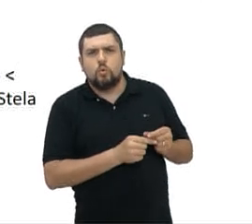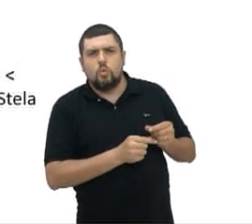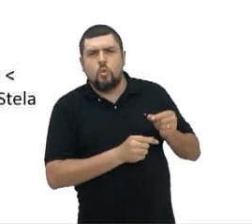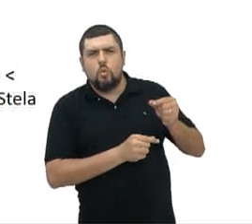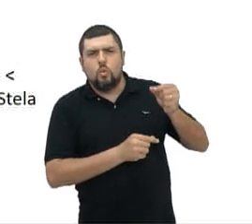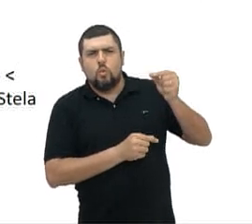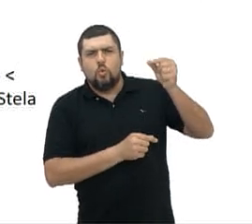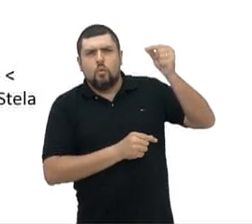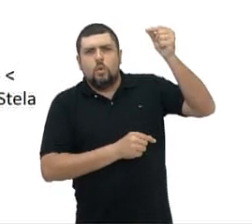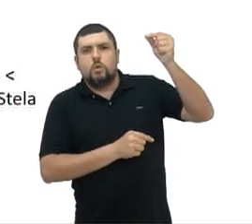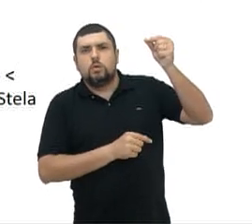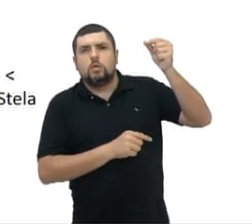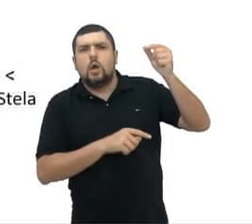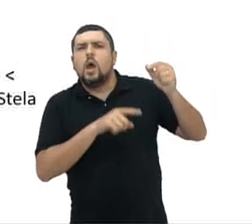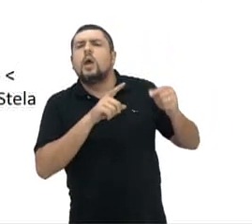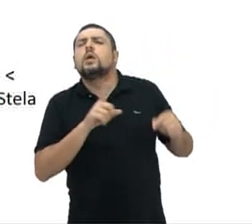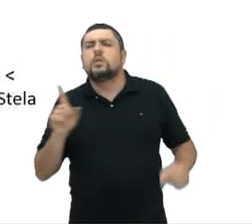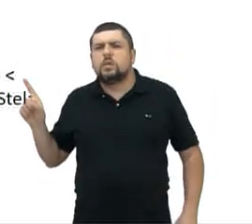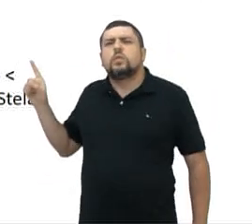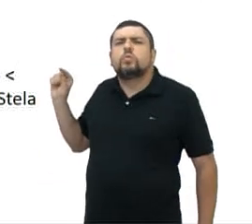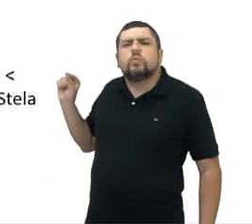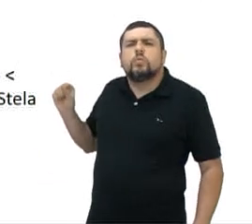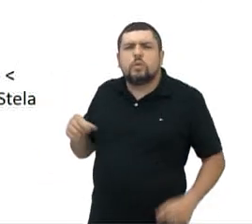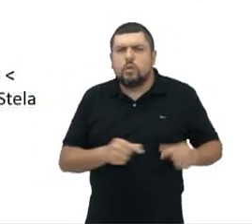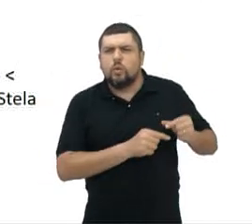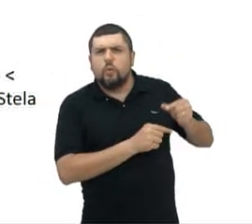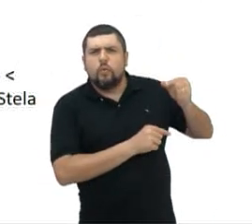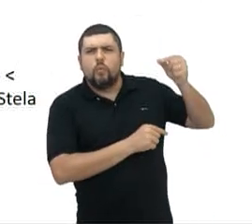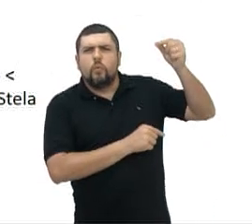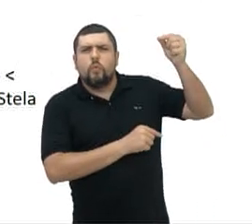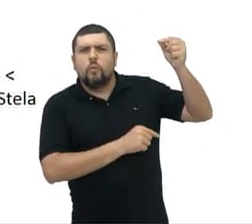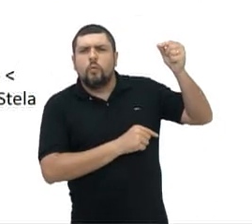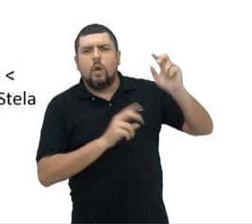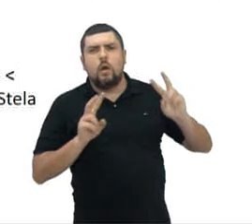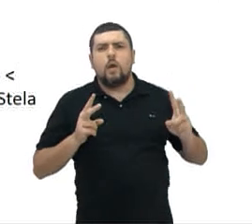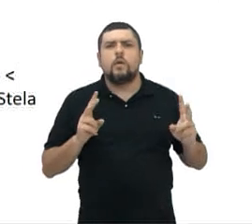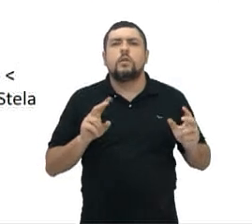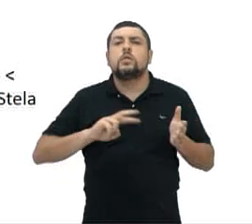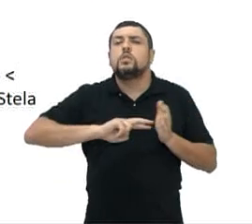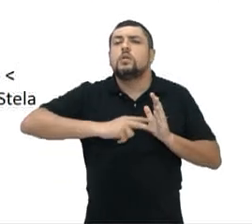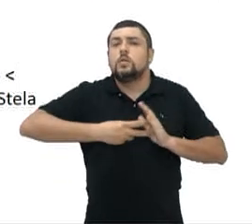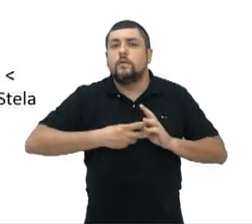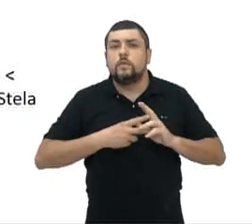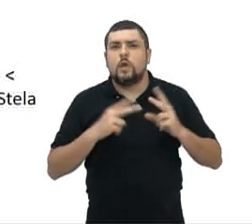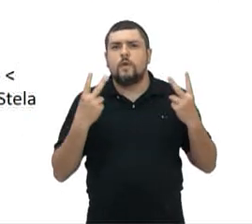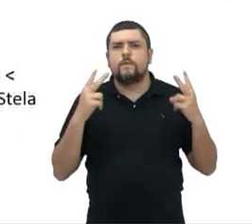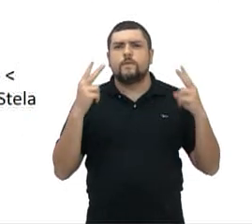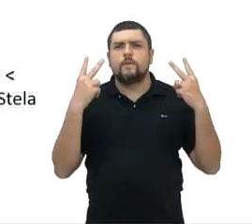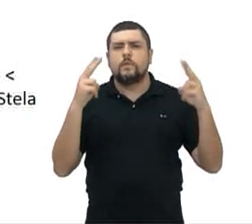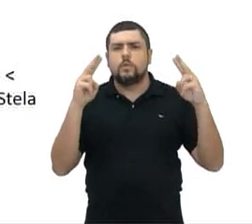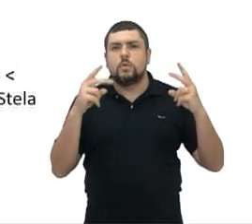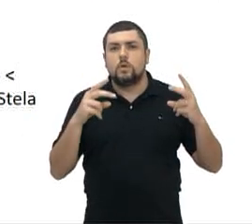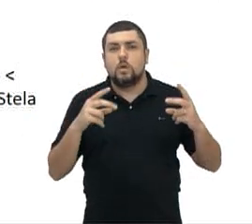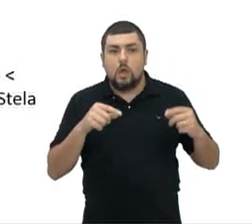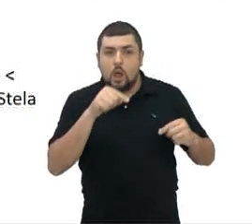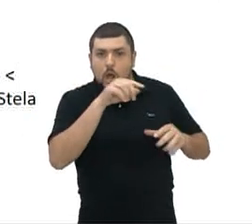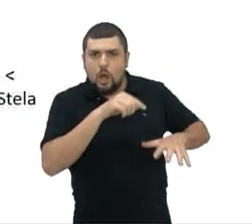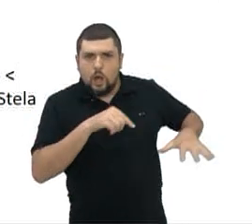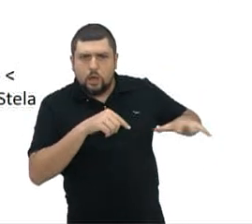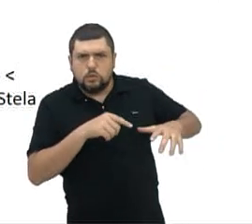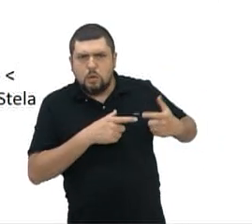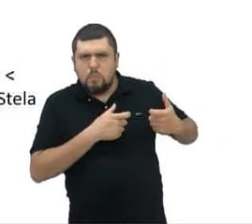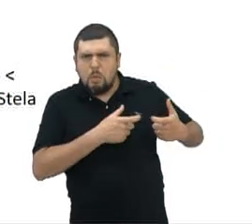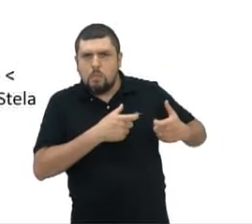tinham vitórias de guerras militares. E os Axum era uma civilização tão guerreira quanto os cuxitas e